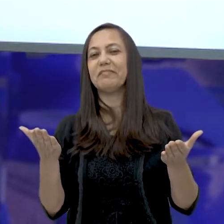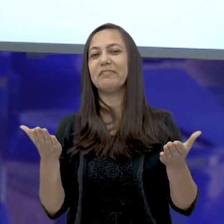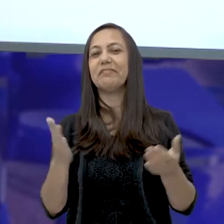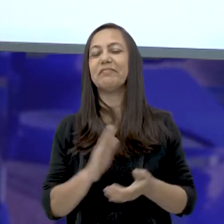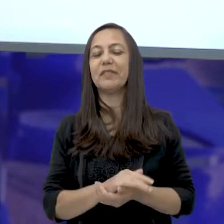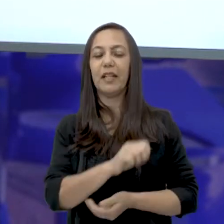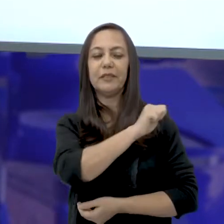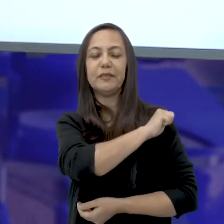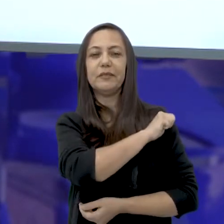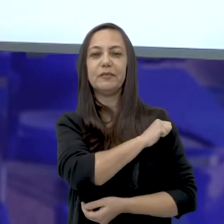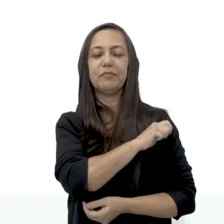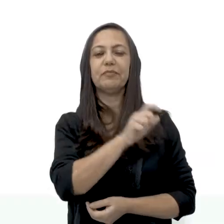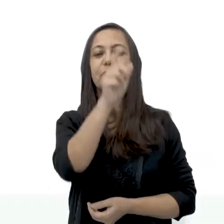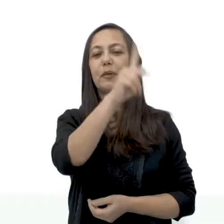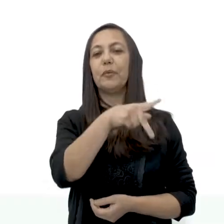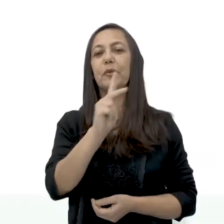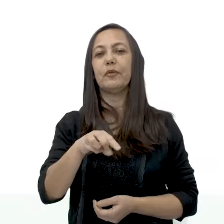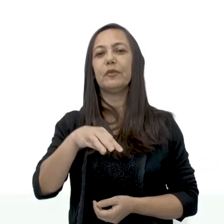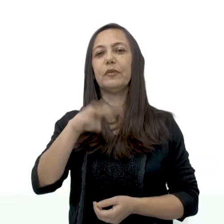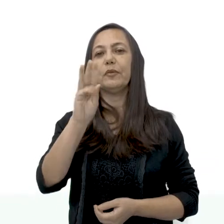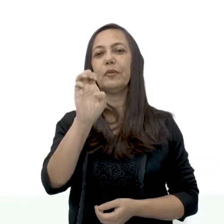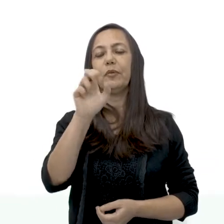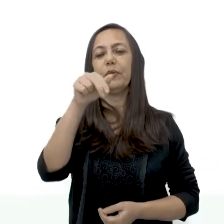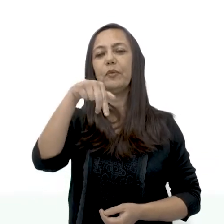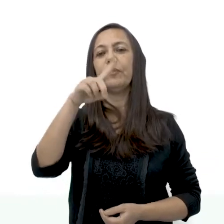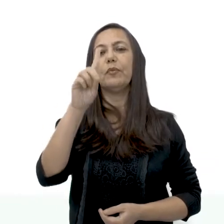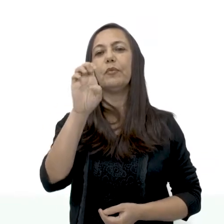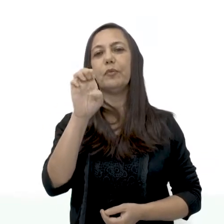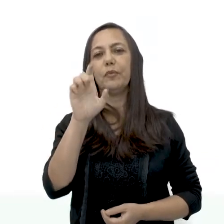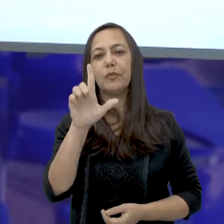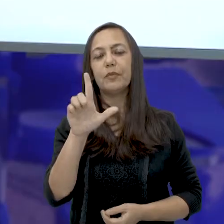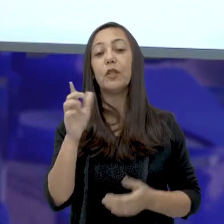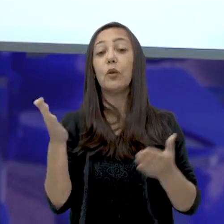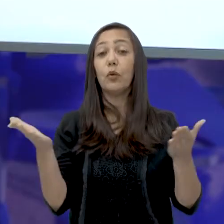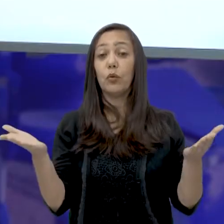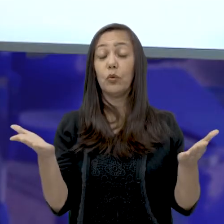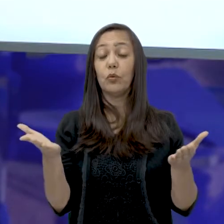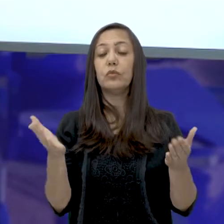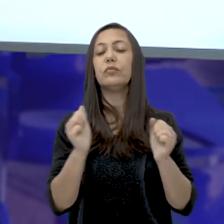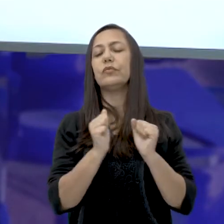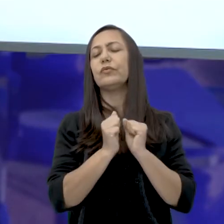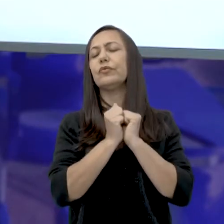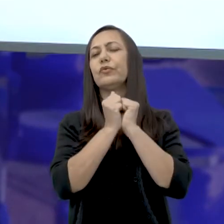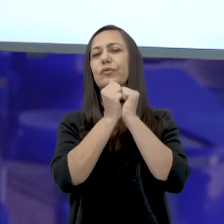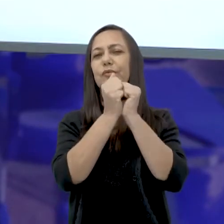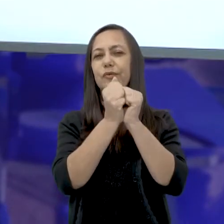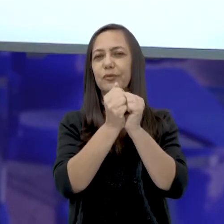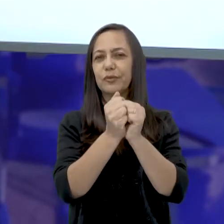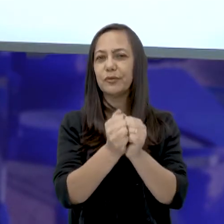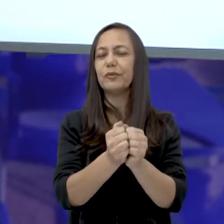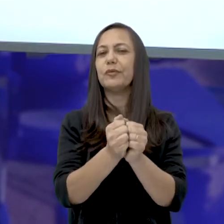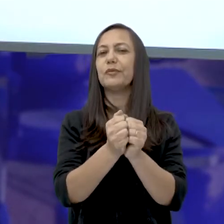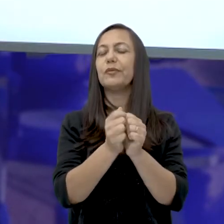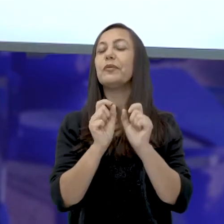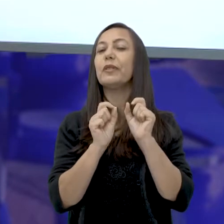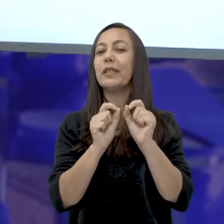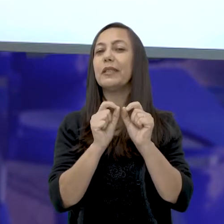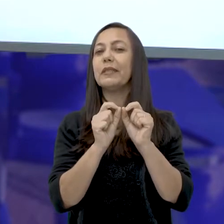Municipal de Ensino. Eu sou o professor Wendel e hoje estou aqui juntamente com vocês para a